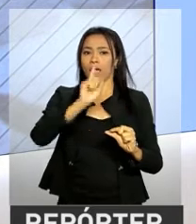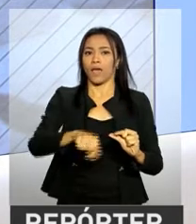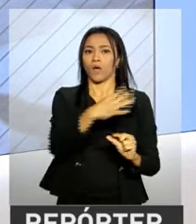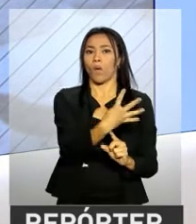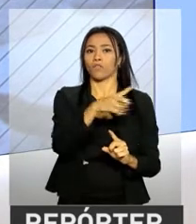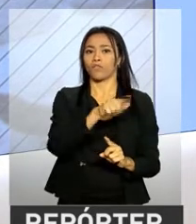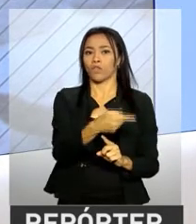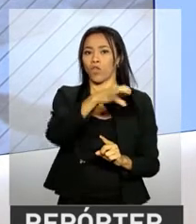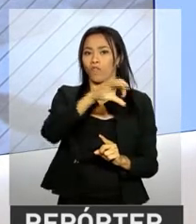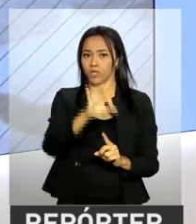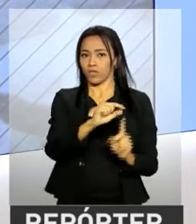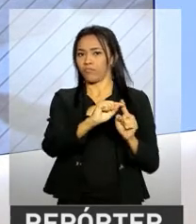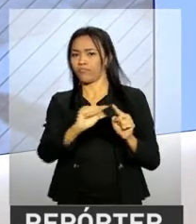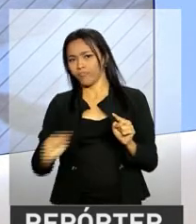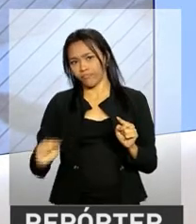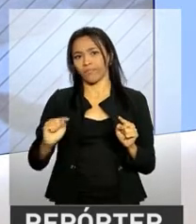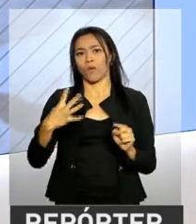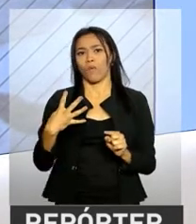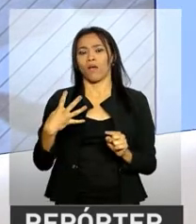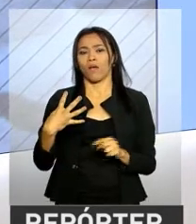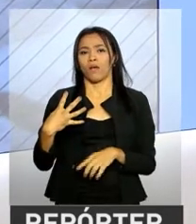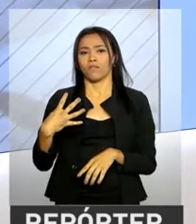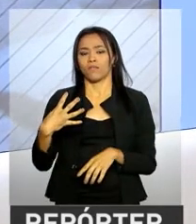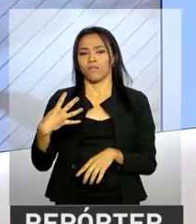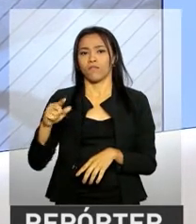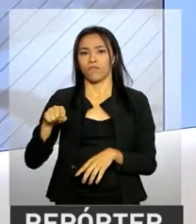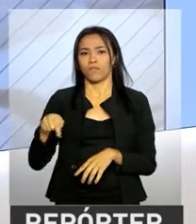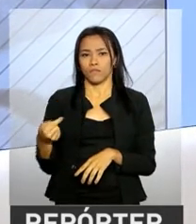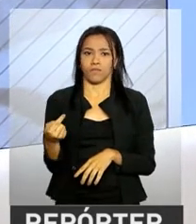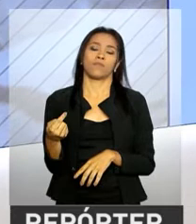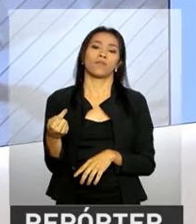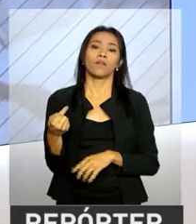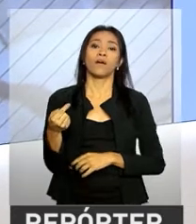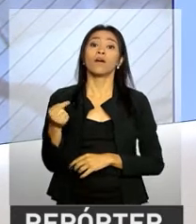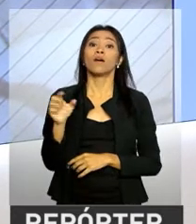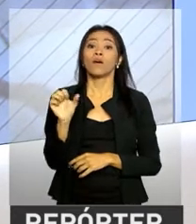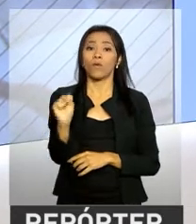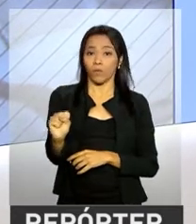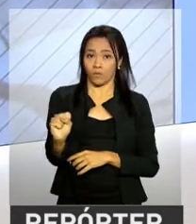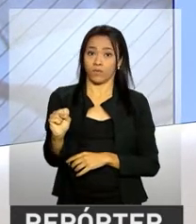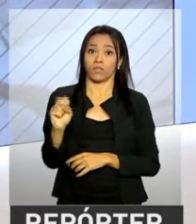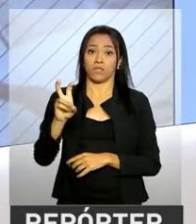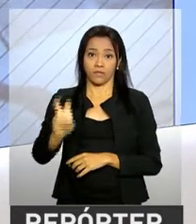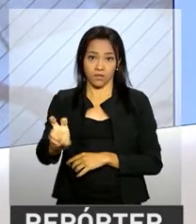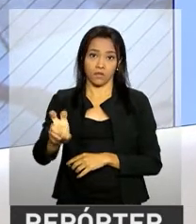4,9 por cento e agora a previsão de inflação para 2017 é de